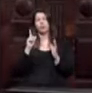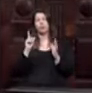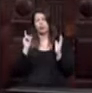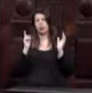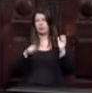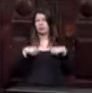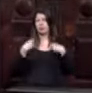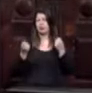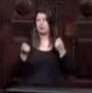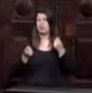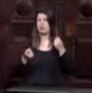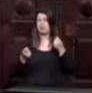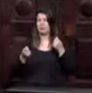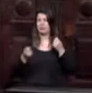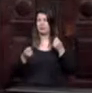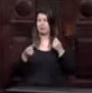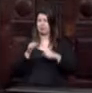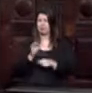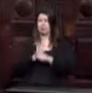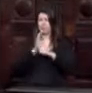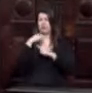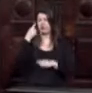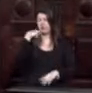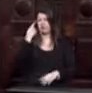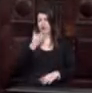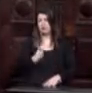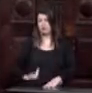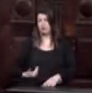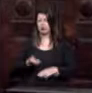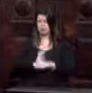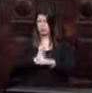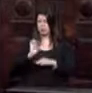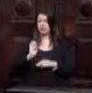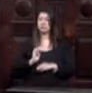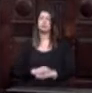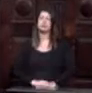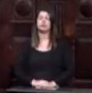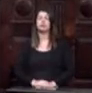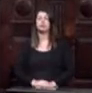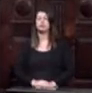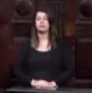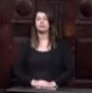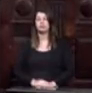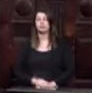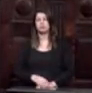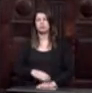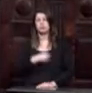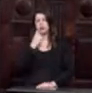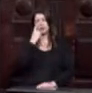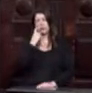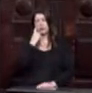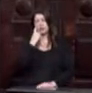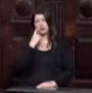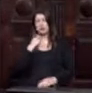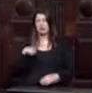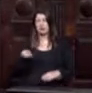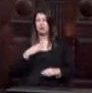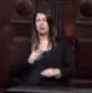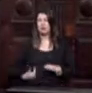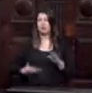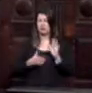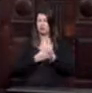capacidade operacional da Defensoria Pública do Estado do Rio de Janeiro. Pela proposta do governo,